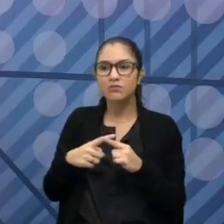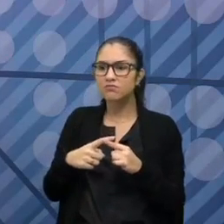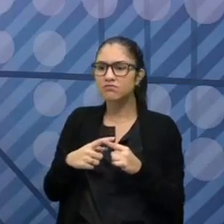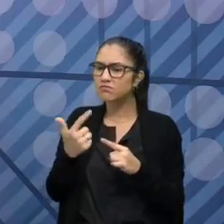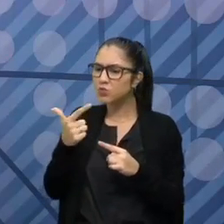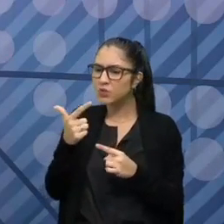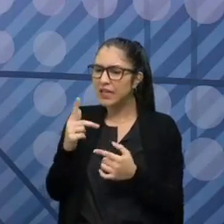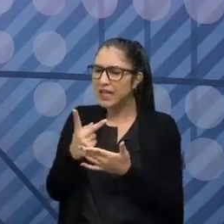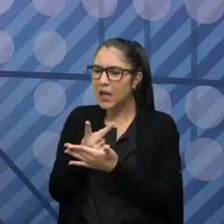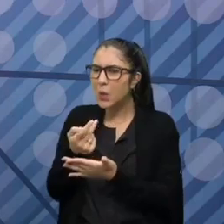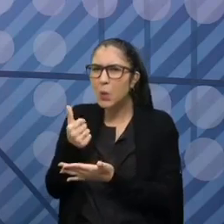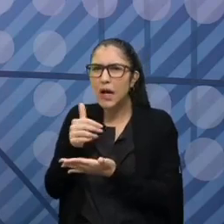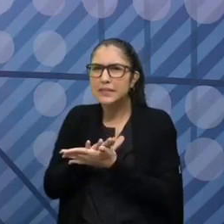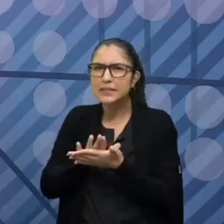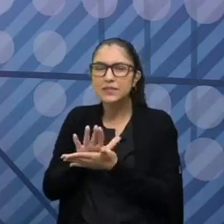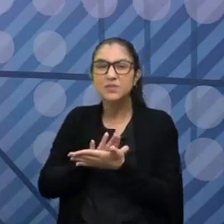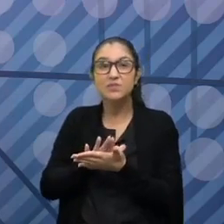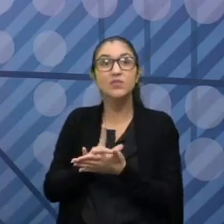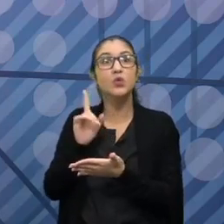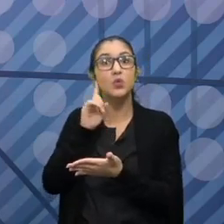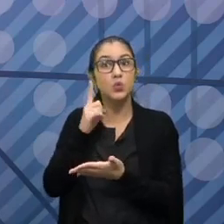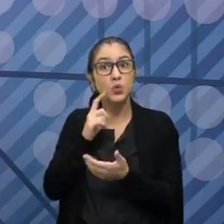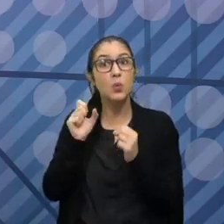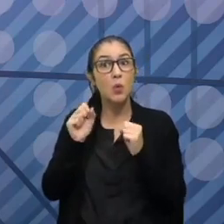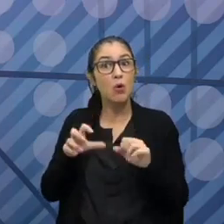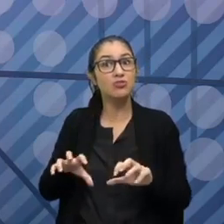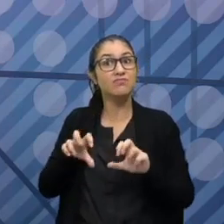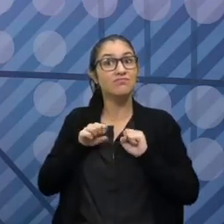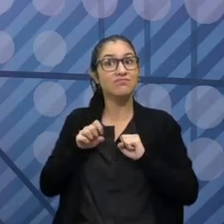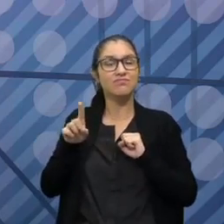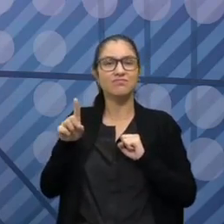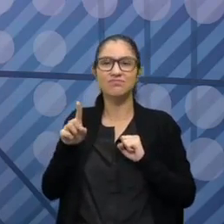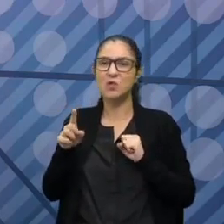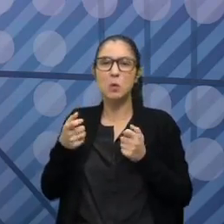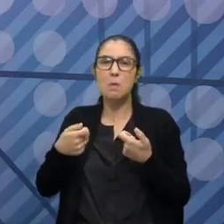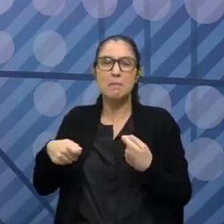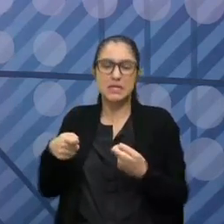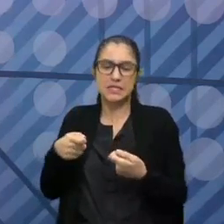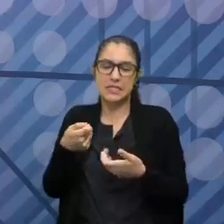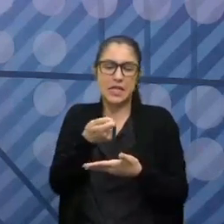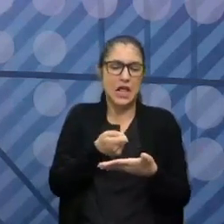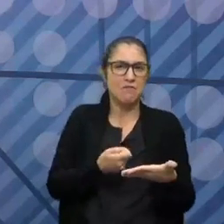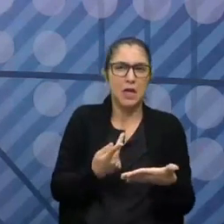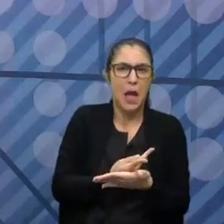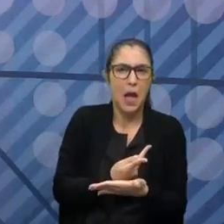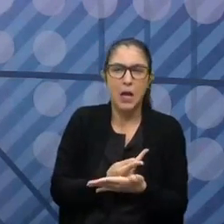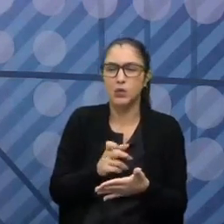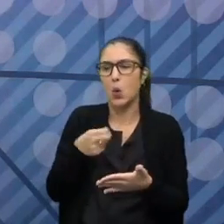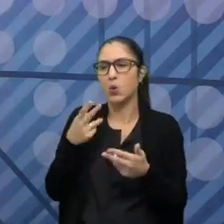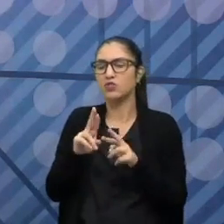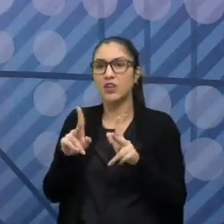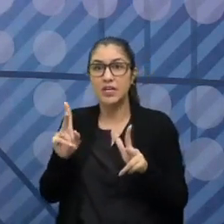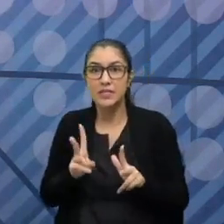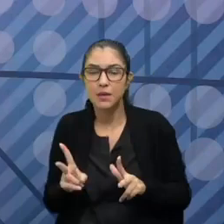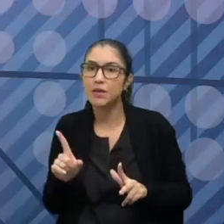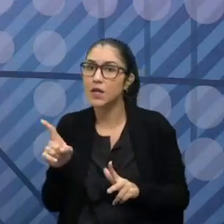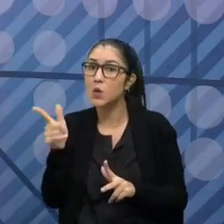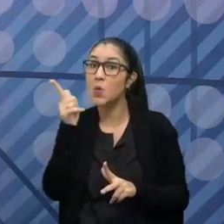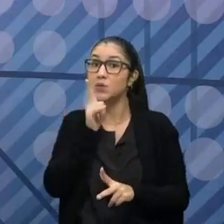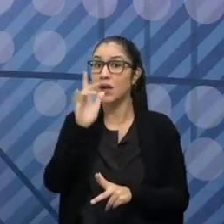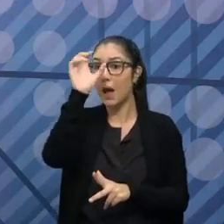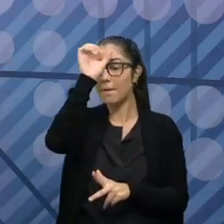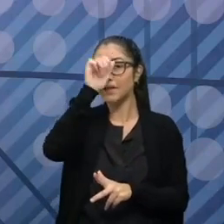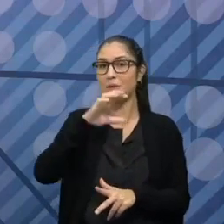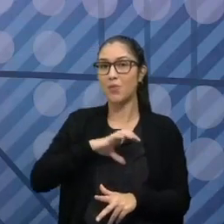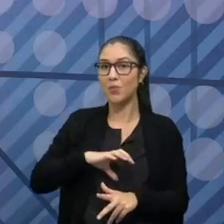não tem erro nenhum. Então, o surdo pode adquirir esse domínio. O surdo não tem que escrever errado, diferente sempre. Ele consegue aprender a